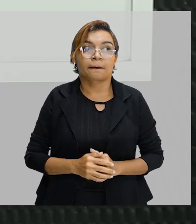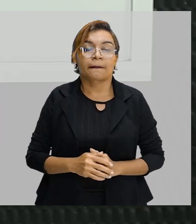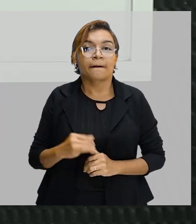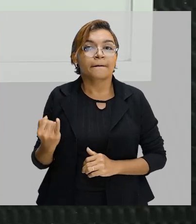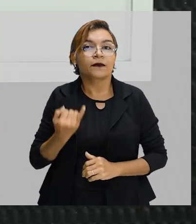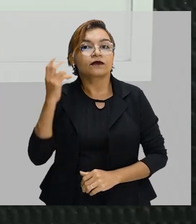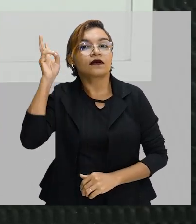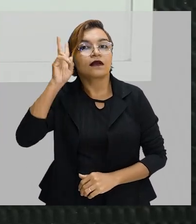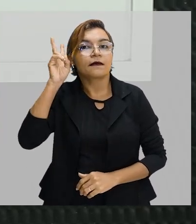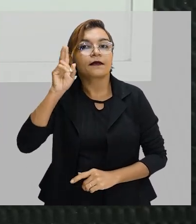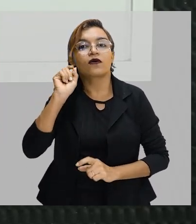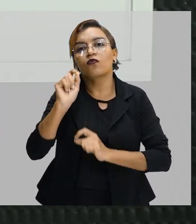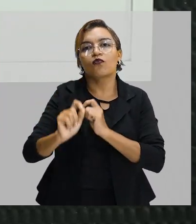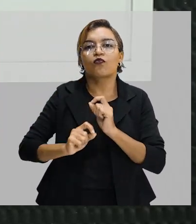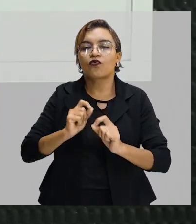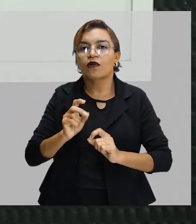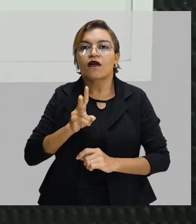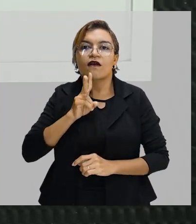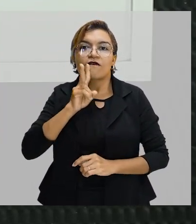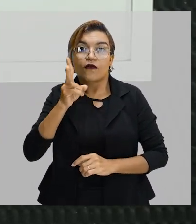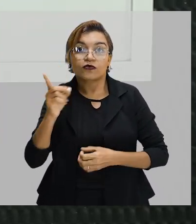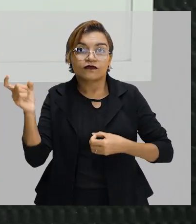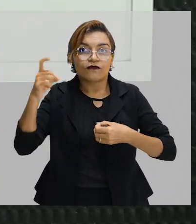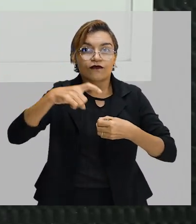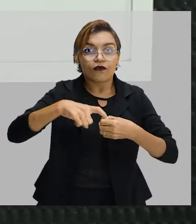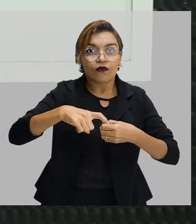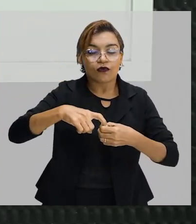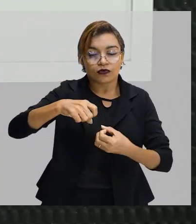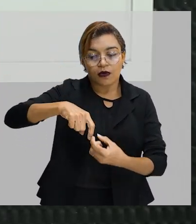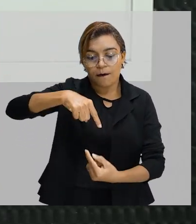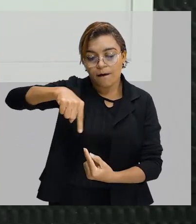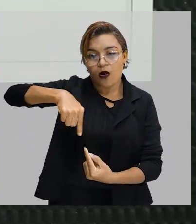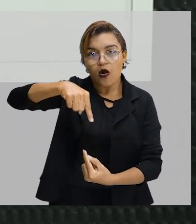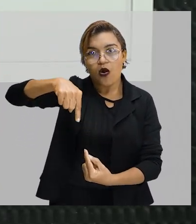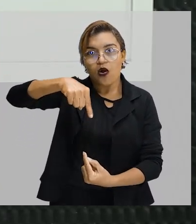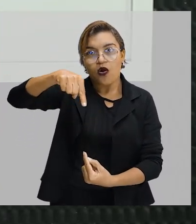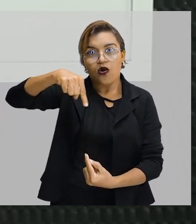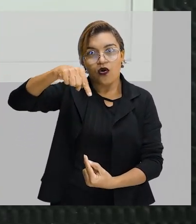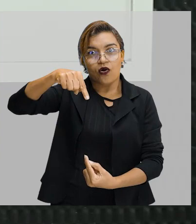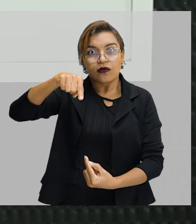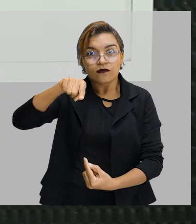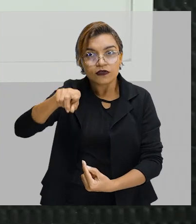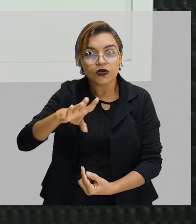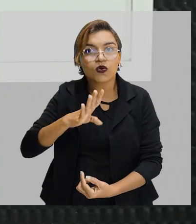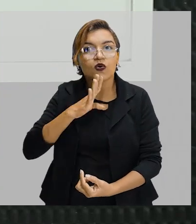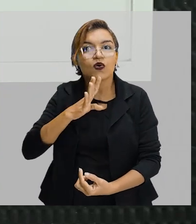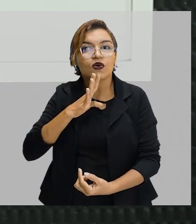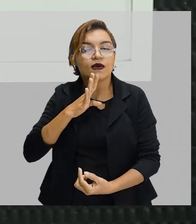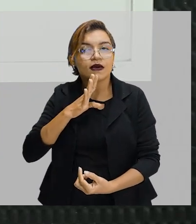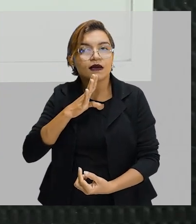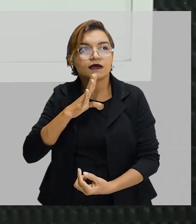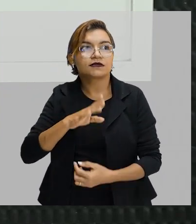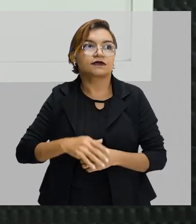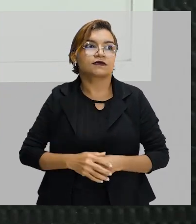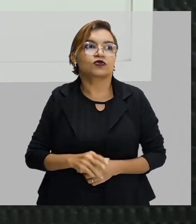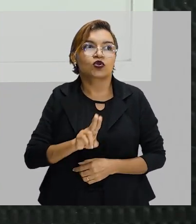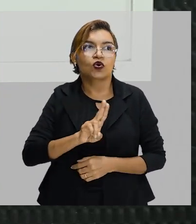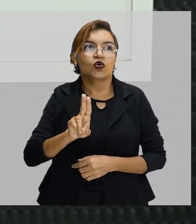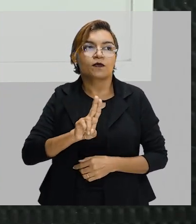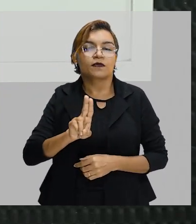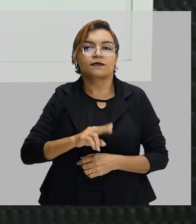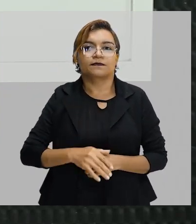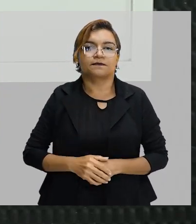que a força de restituição da mola, tá certo? É a força que você já conhece, chamado